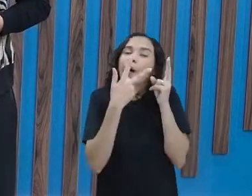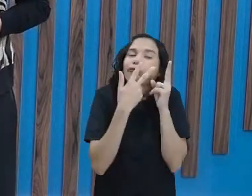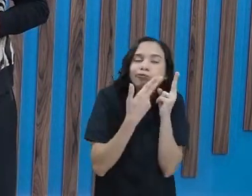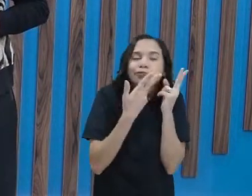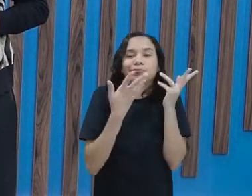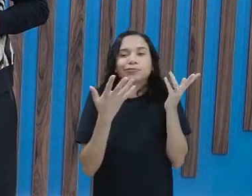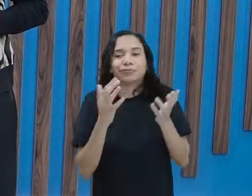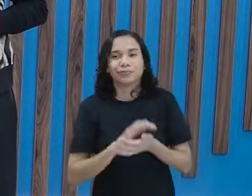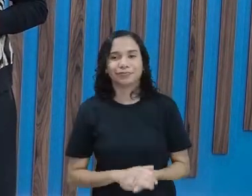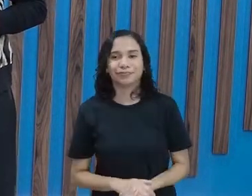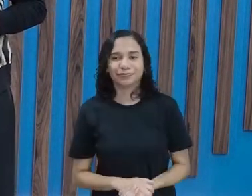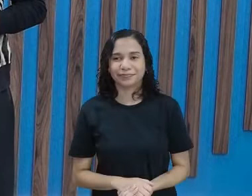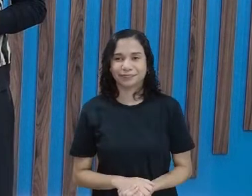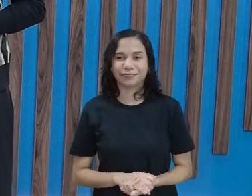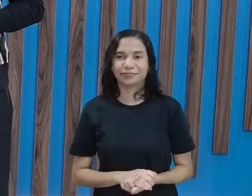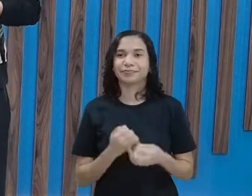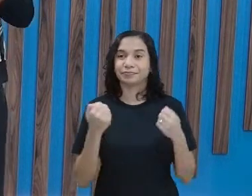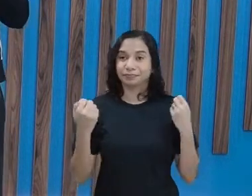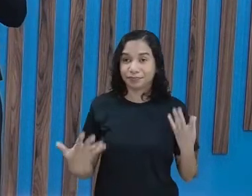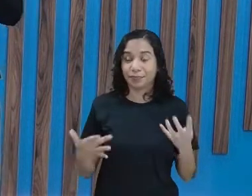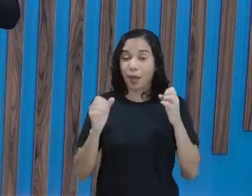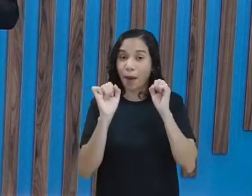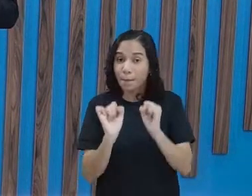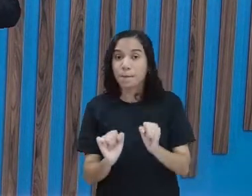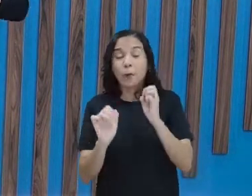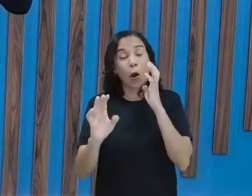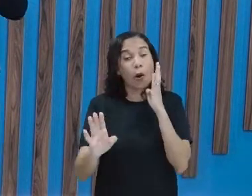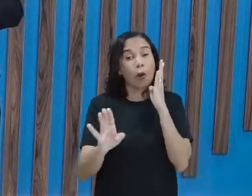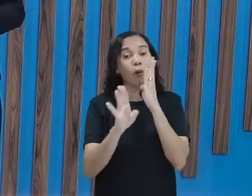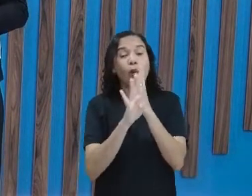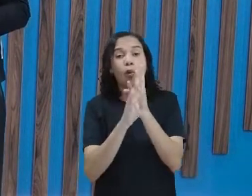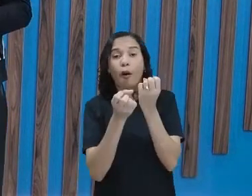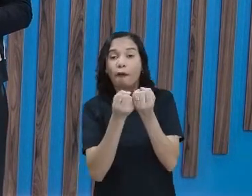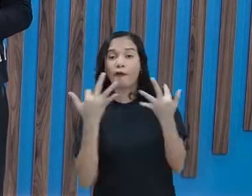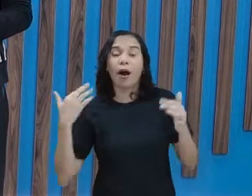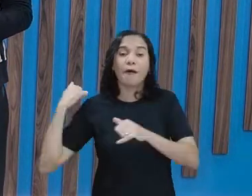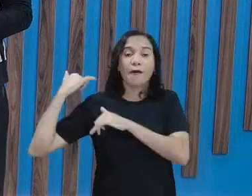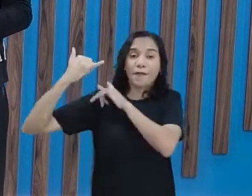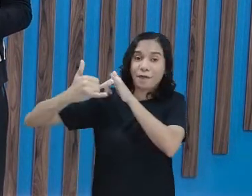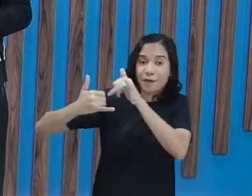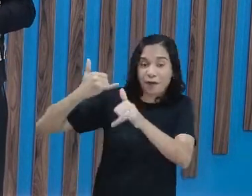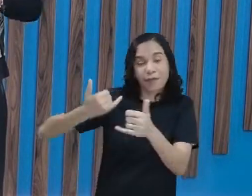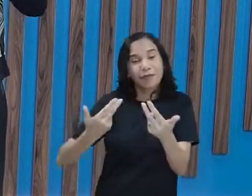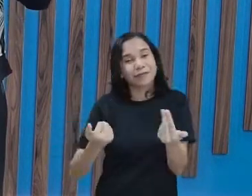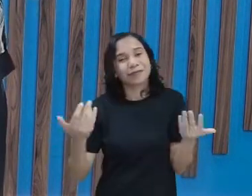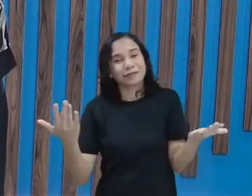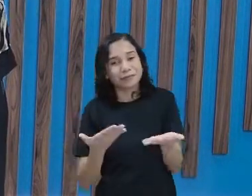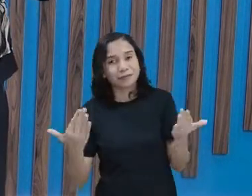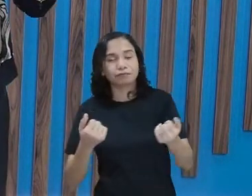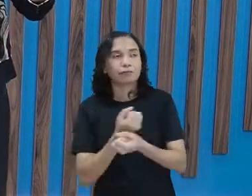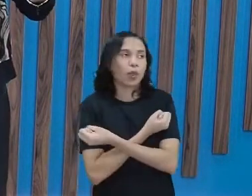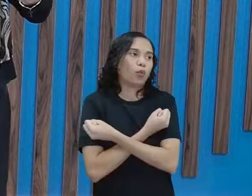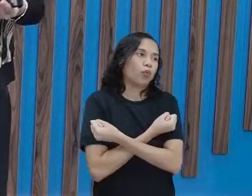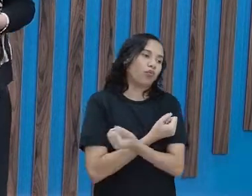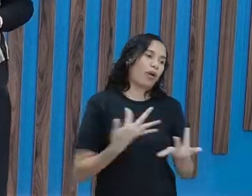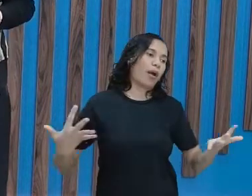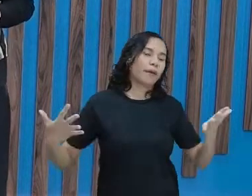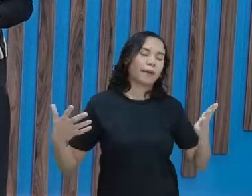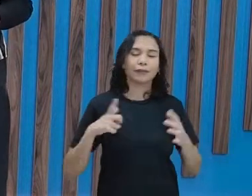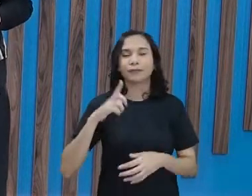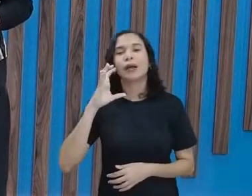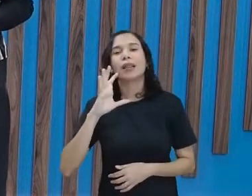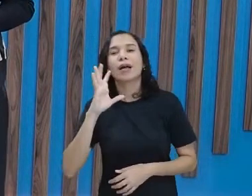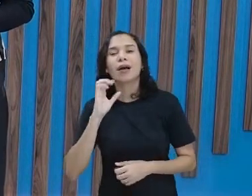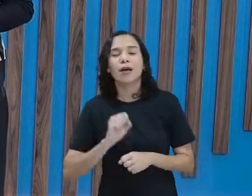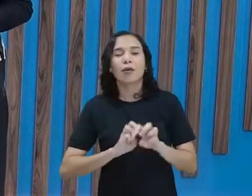dormindo. Gente, vocês podem encontrar fábulas como essa que eu contei e tantas outras legais